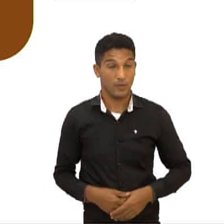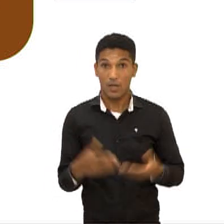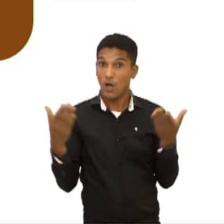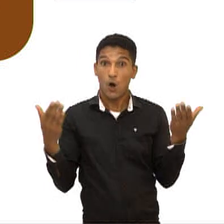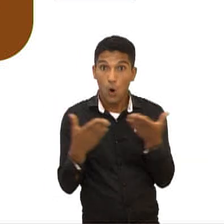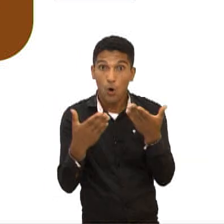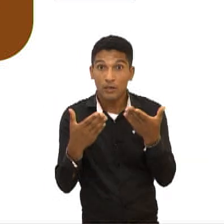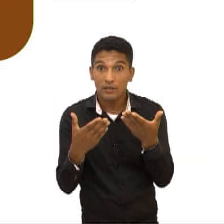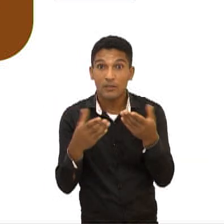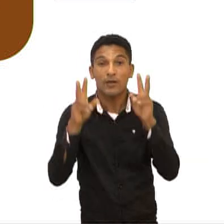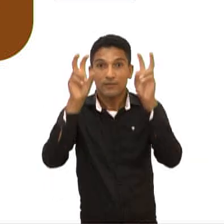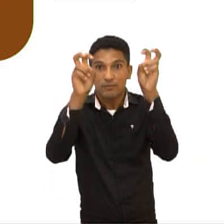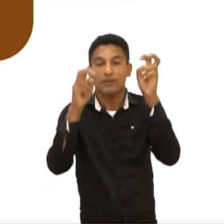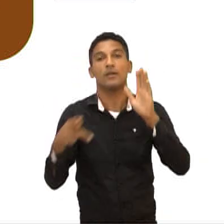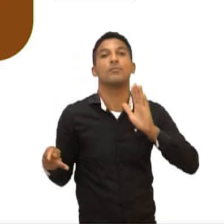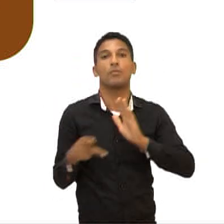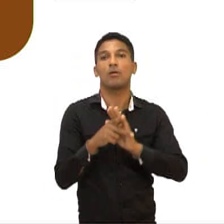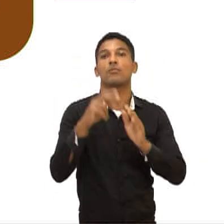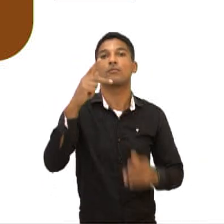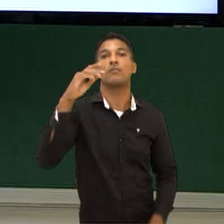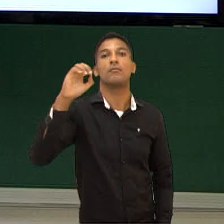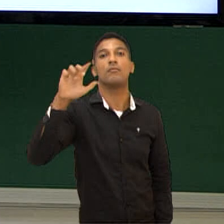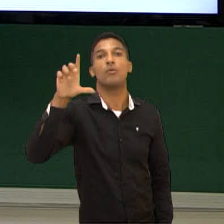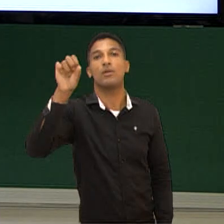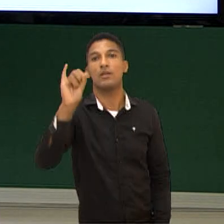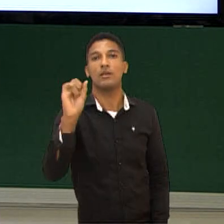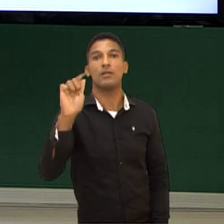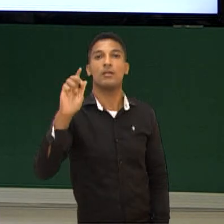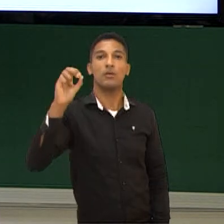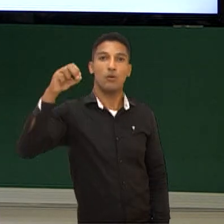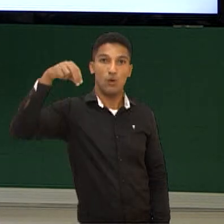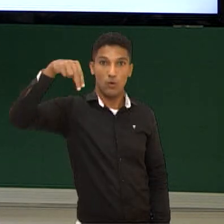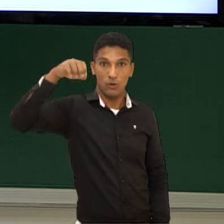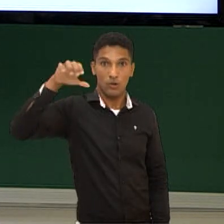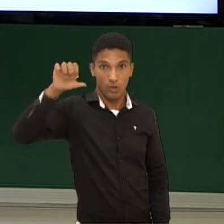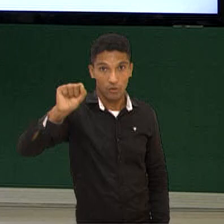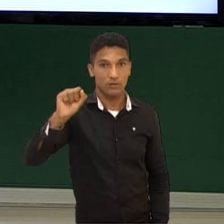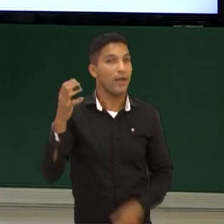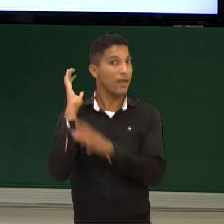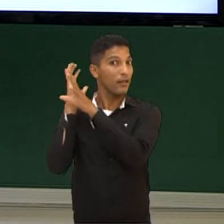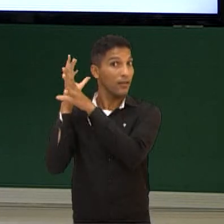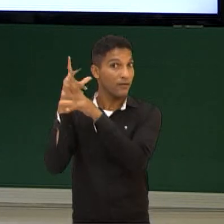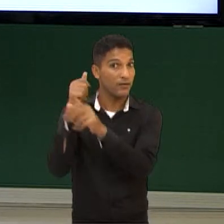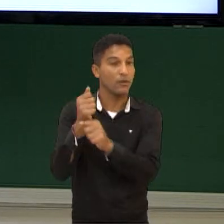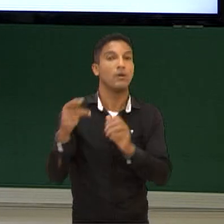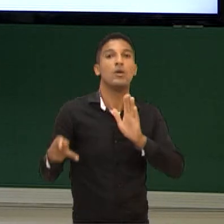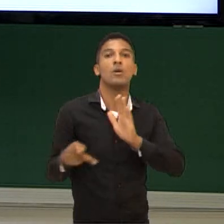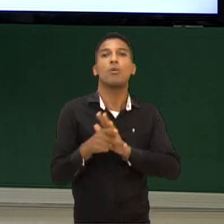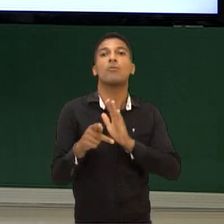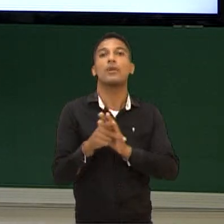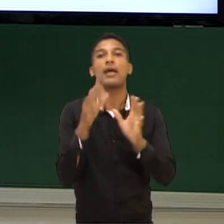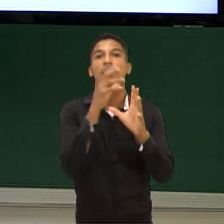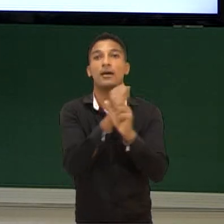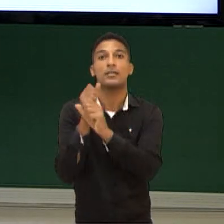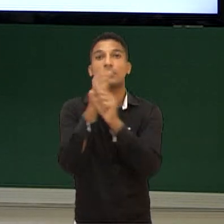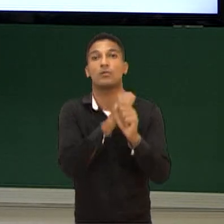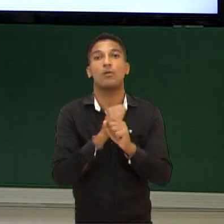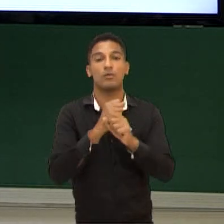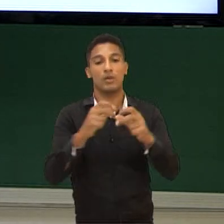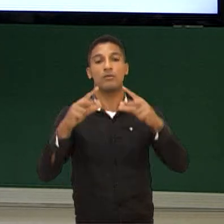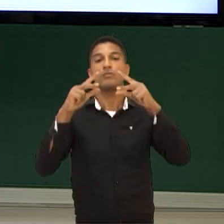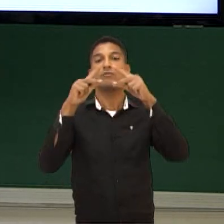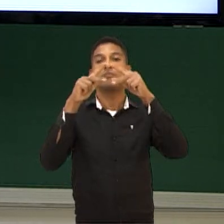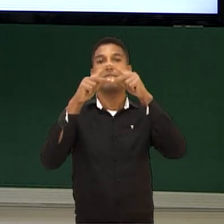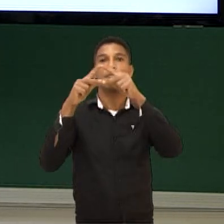de um polígono. A gente está fazendo uma retomada de conteúdo, um conteúdo que vocês já estudaram, mas se ficou